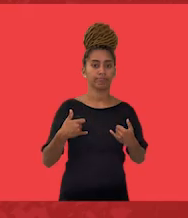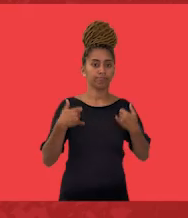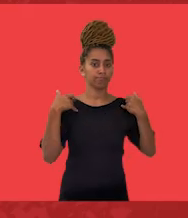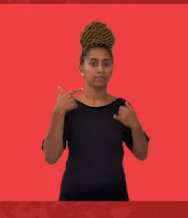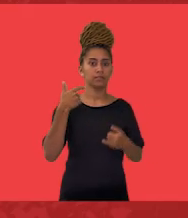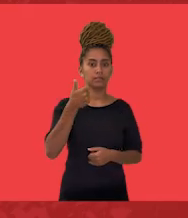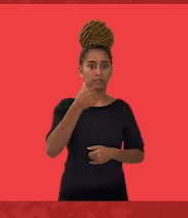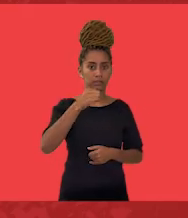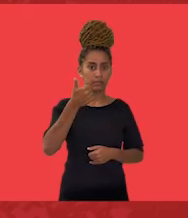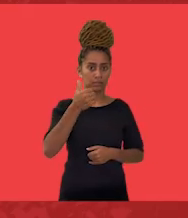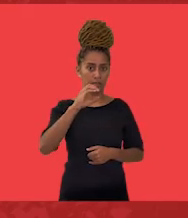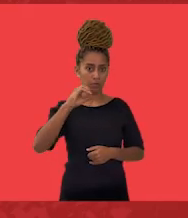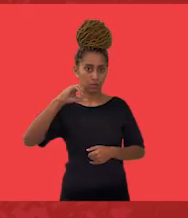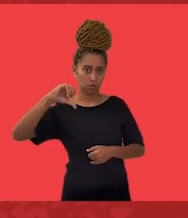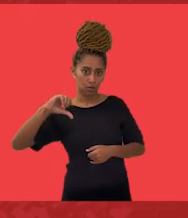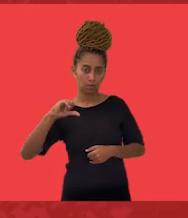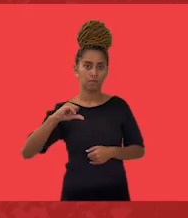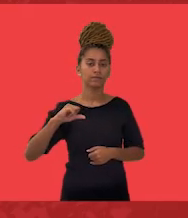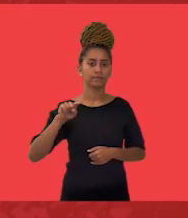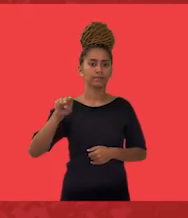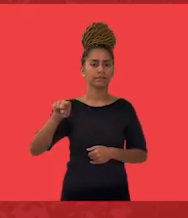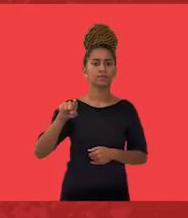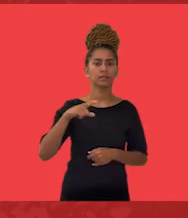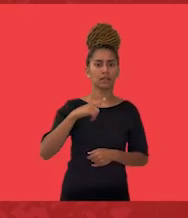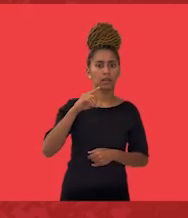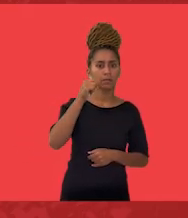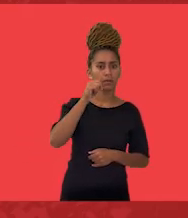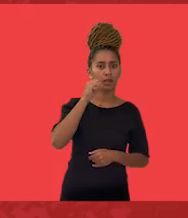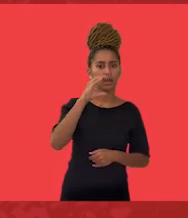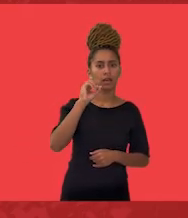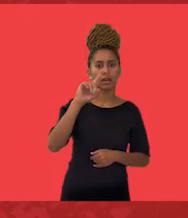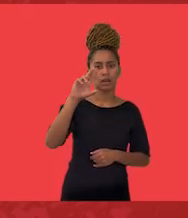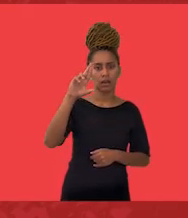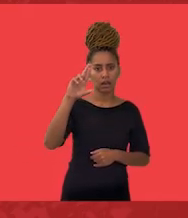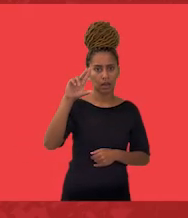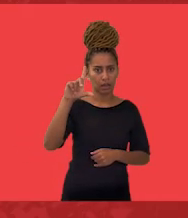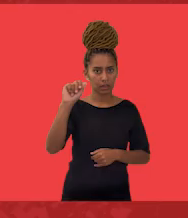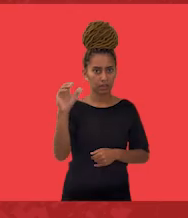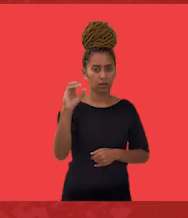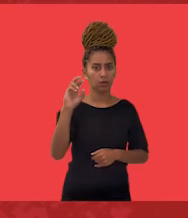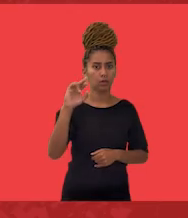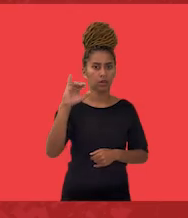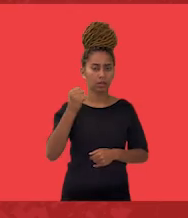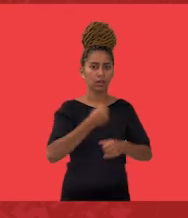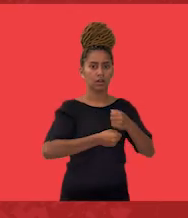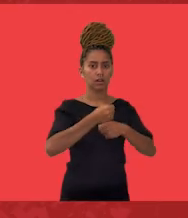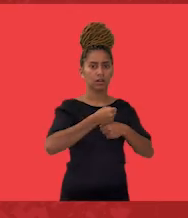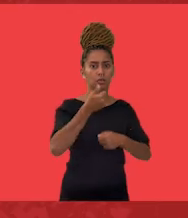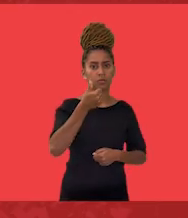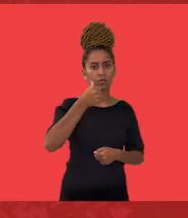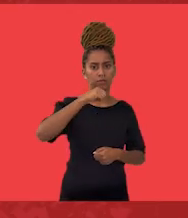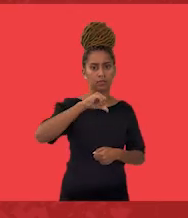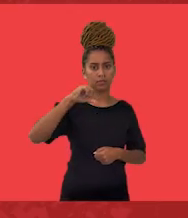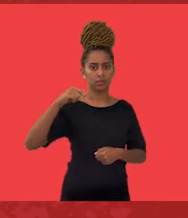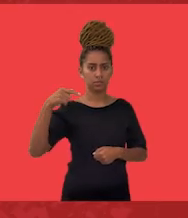1922, exatos 100 anos, tijolos e tijolos erguidos. De quando datam suas